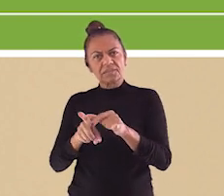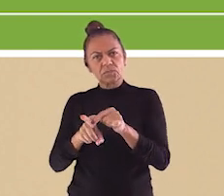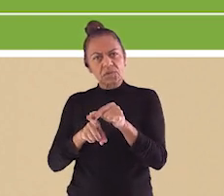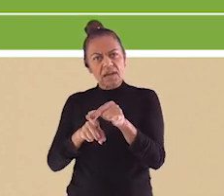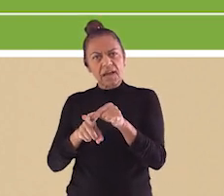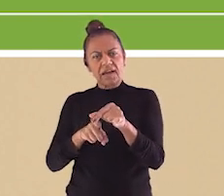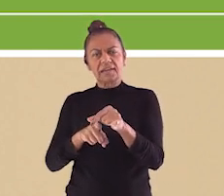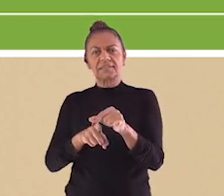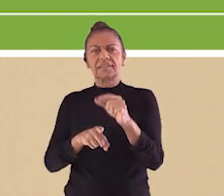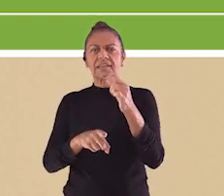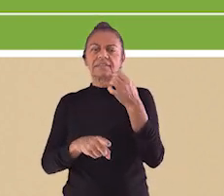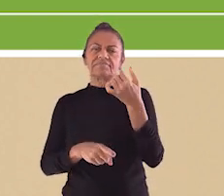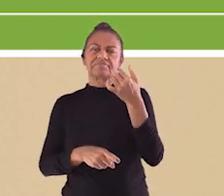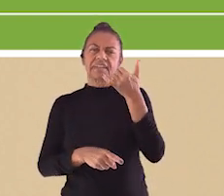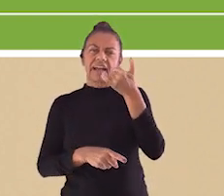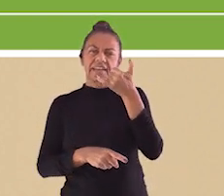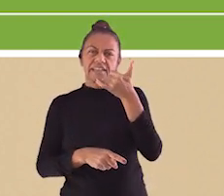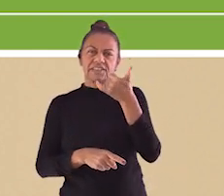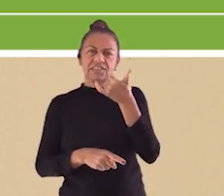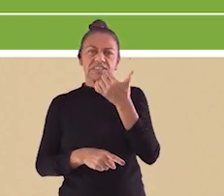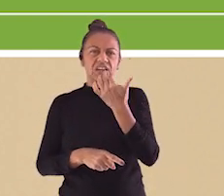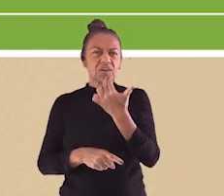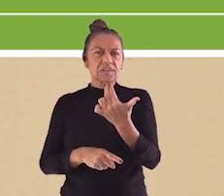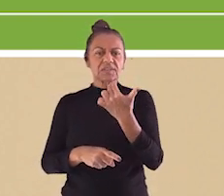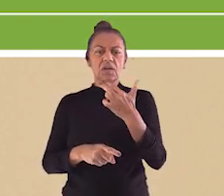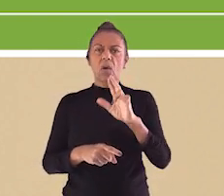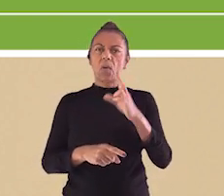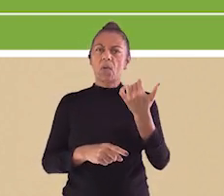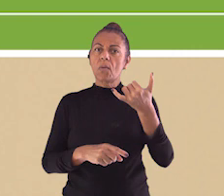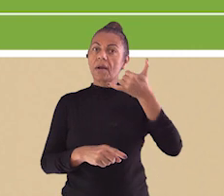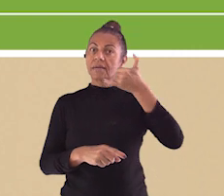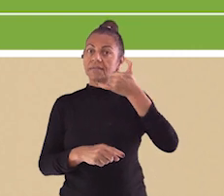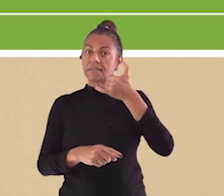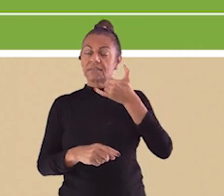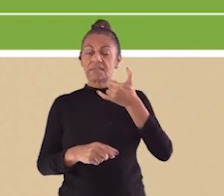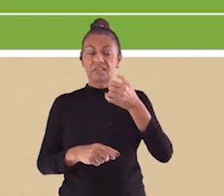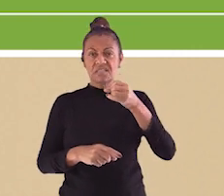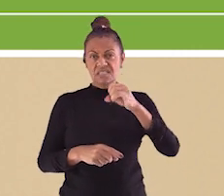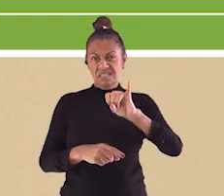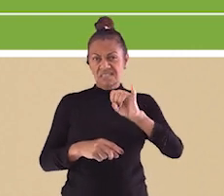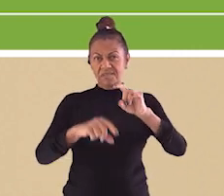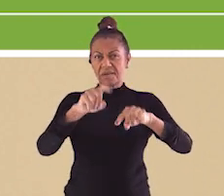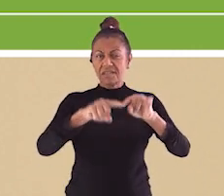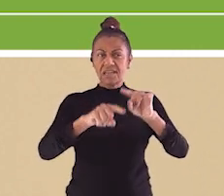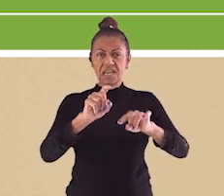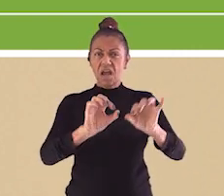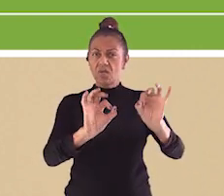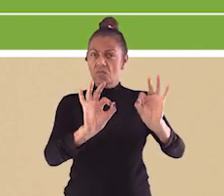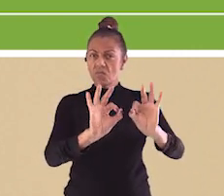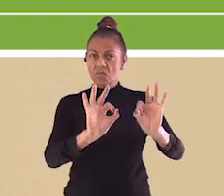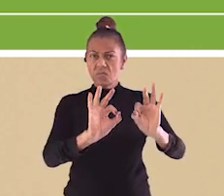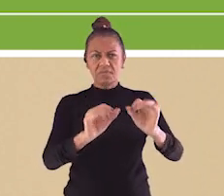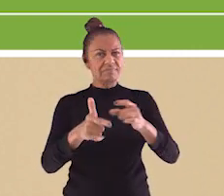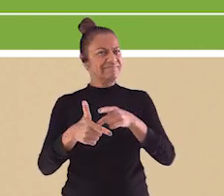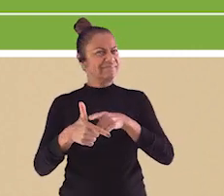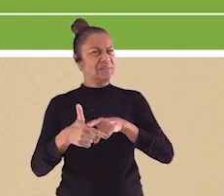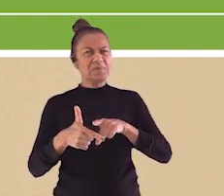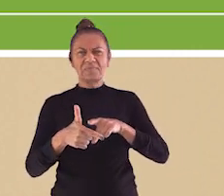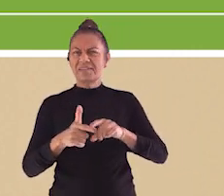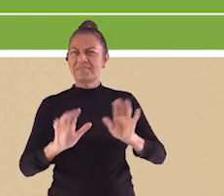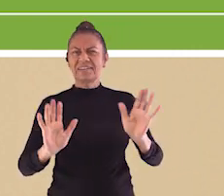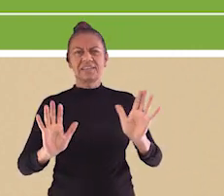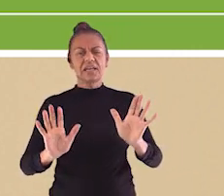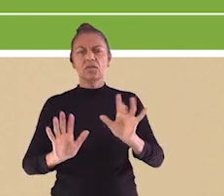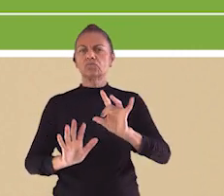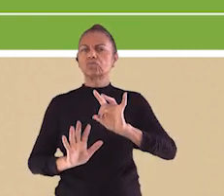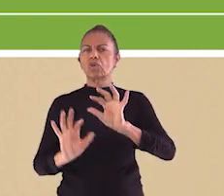caneta. E se você não tiver esses materiais, não tem problema. Você pode assistir, aprender e fazer em outro momento com a